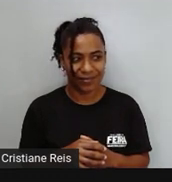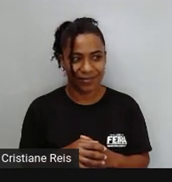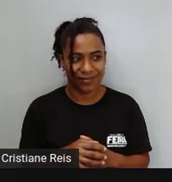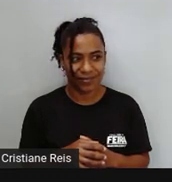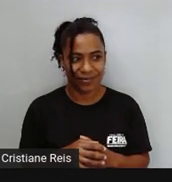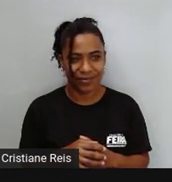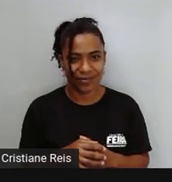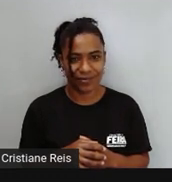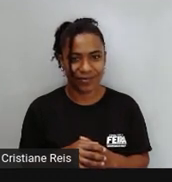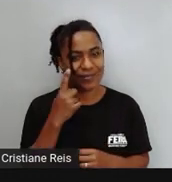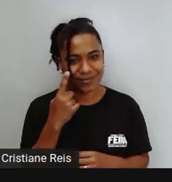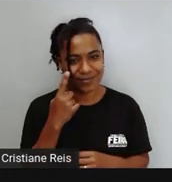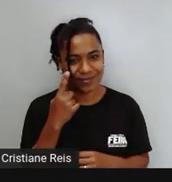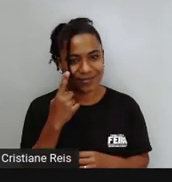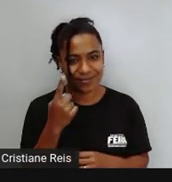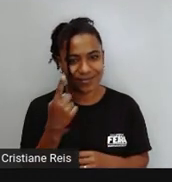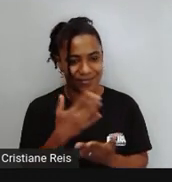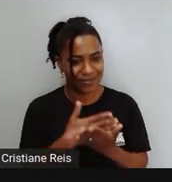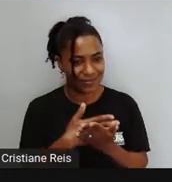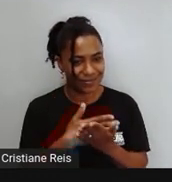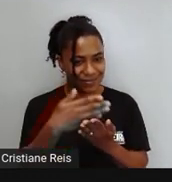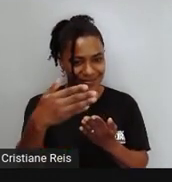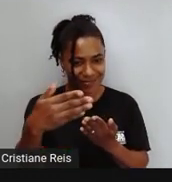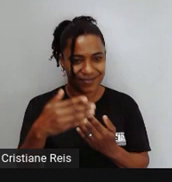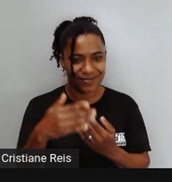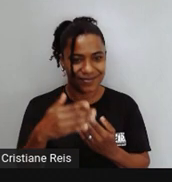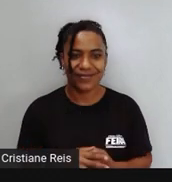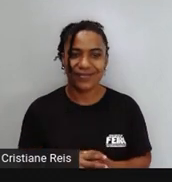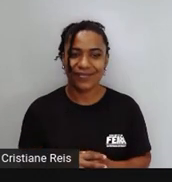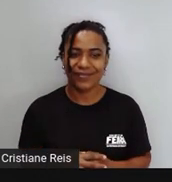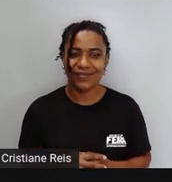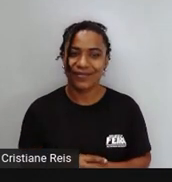Let's start. Vamos começar o jogo.